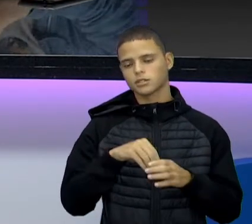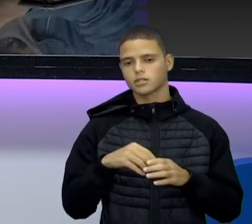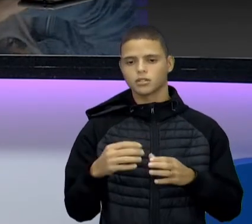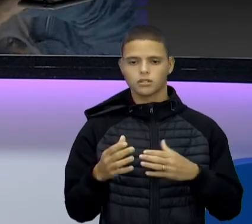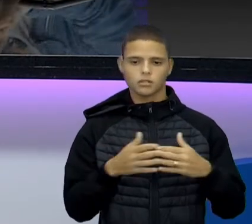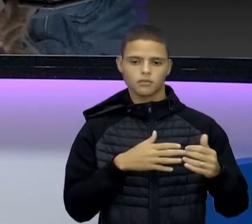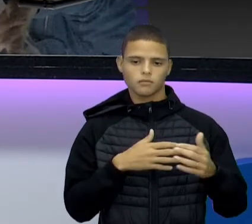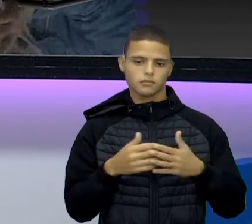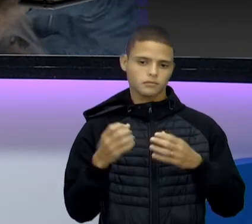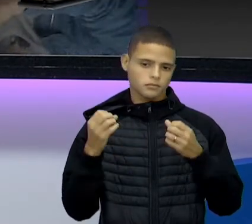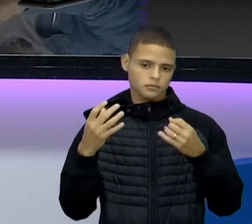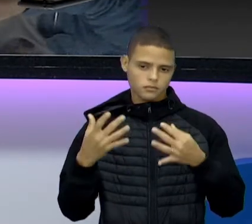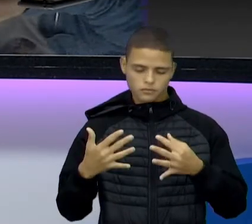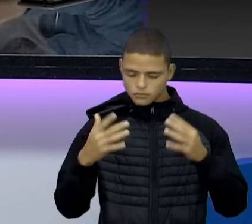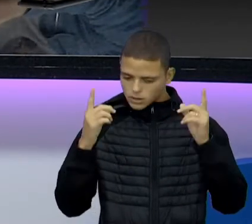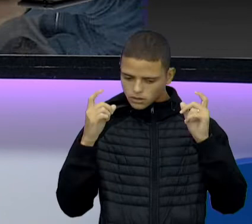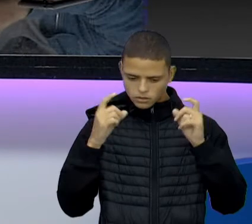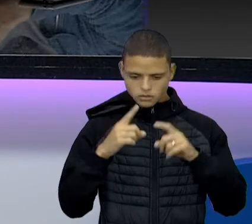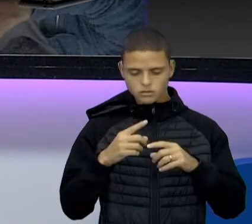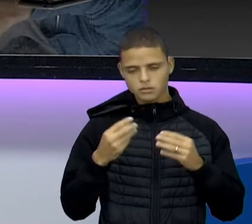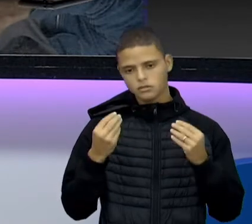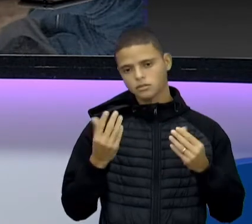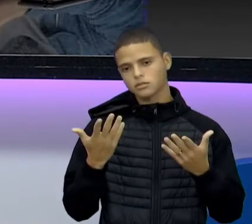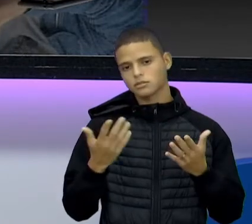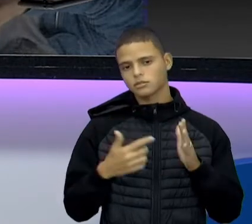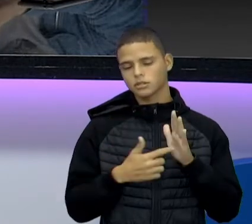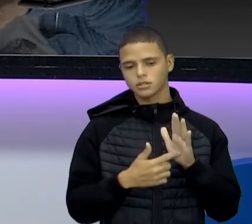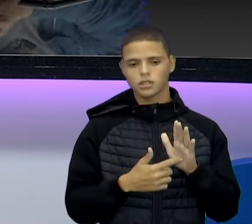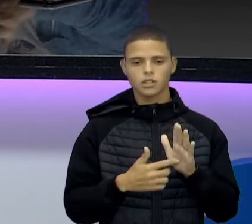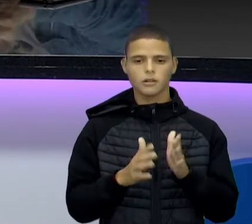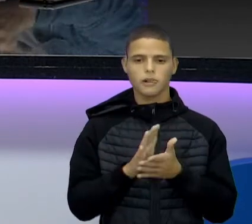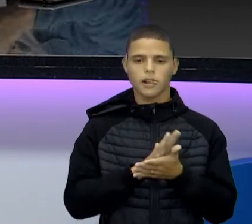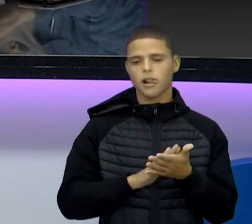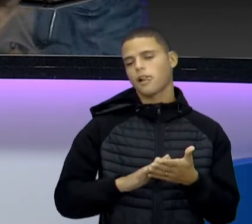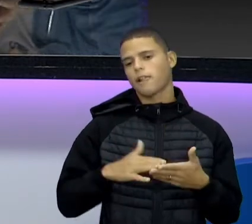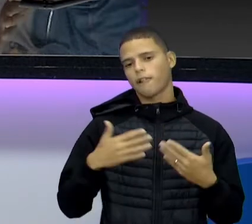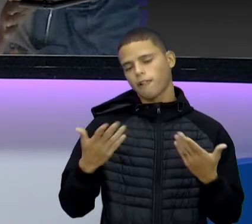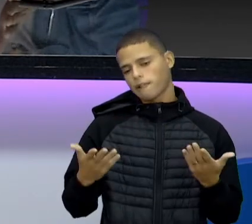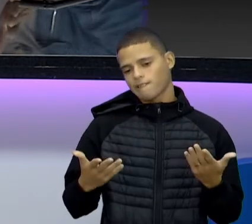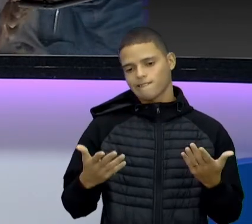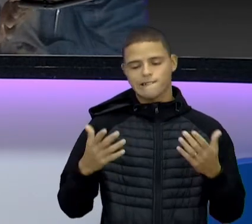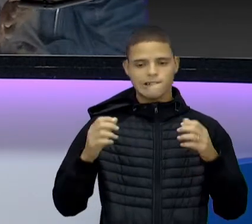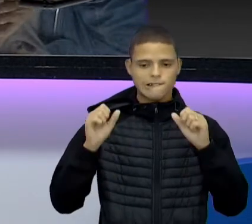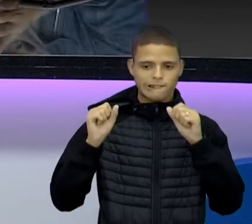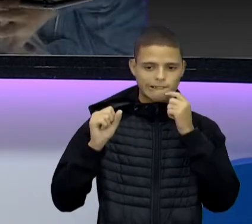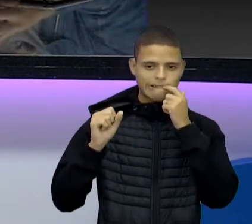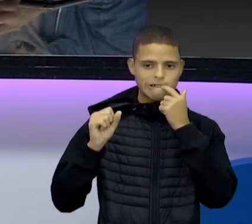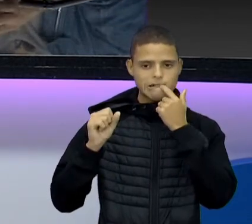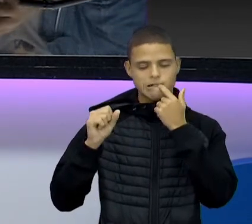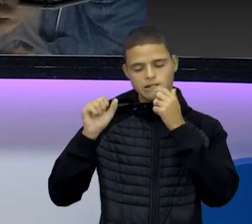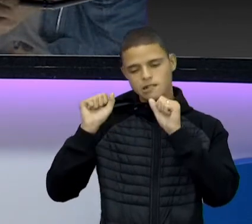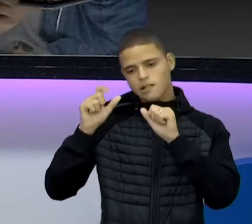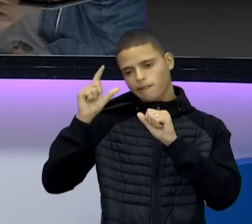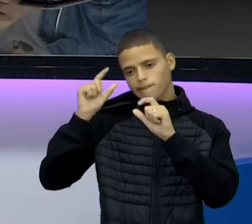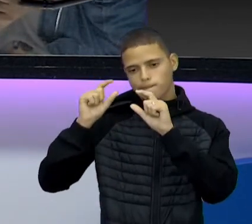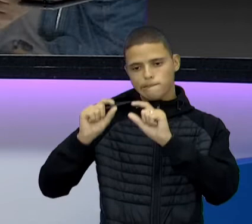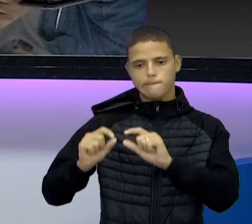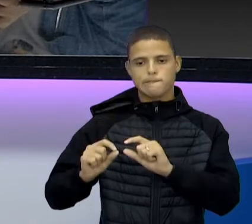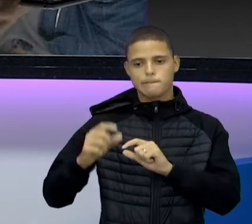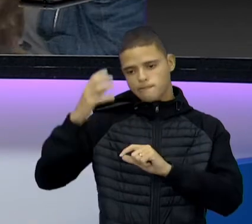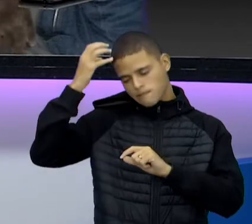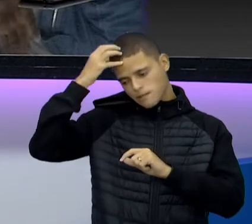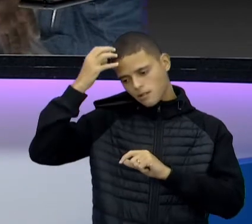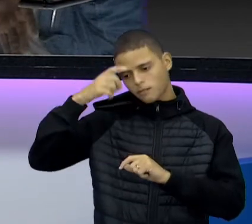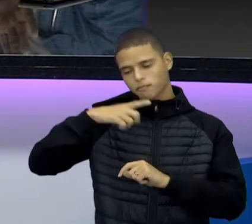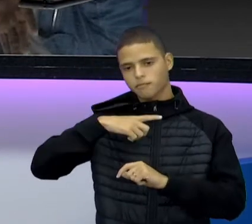qualquer justificativa absurda, sem nenhuma comprovação, ou que pelo menos passe um pano, né? Amenize a culpa que eu